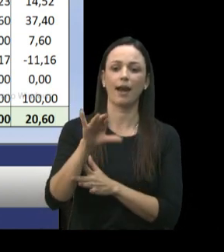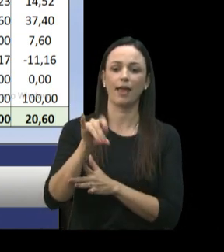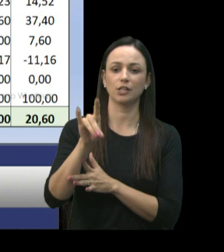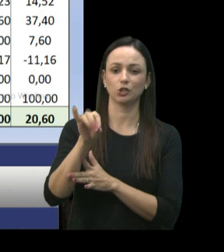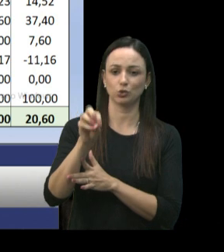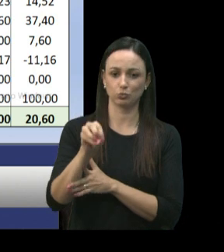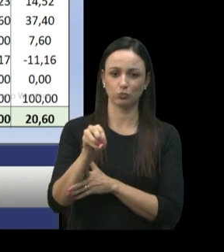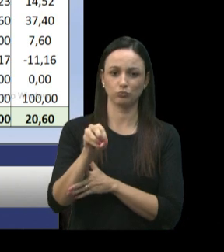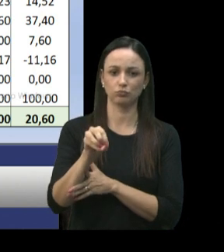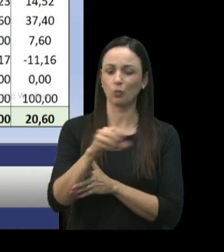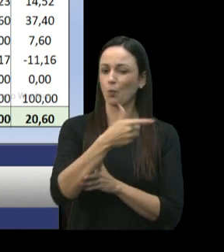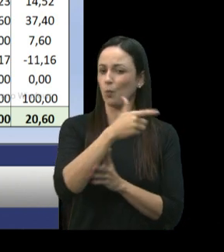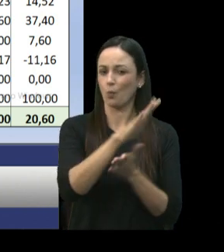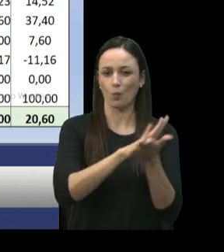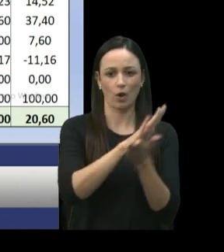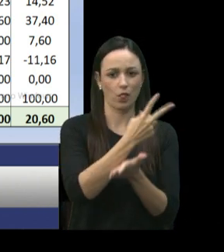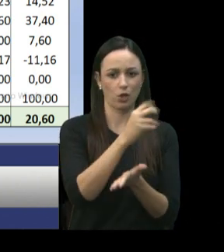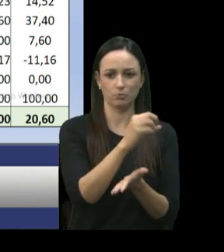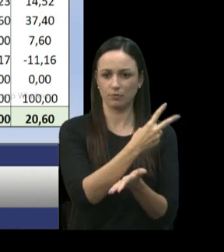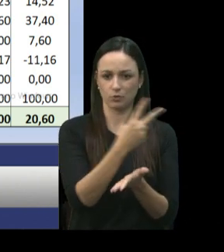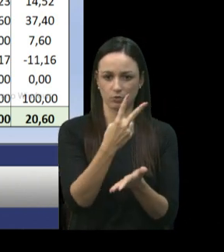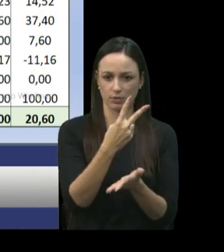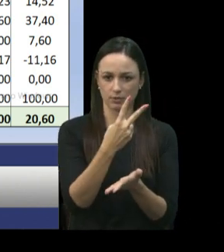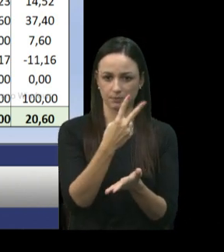Não havia nada em 2022.